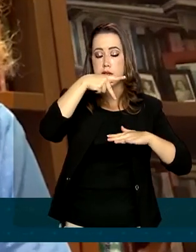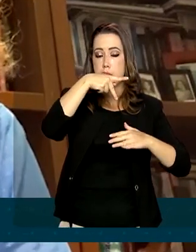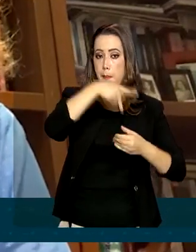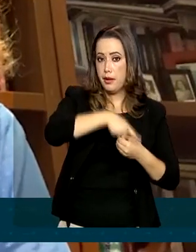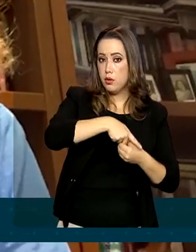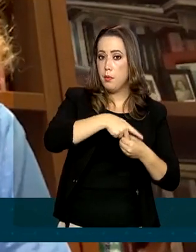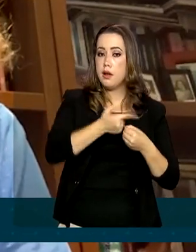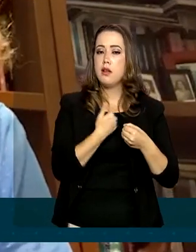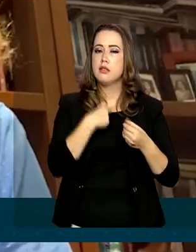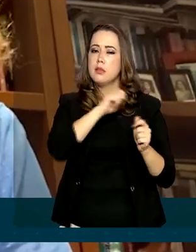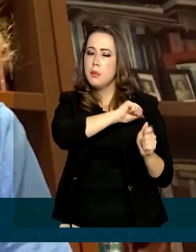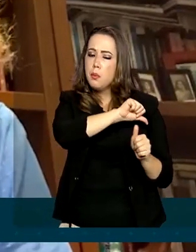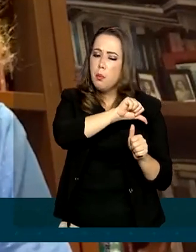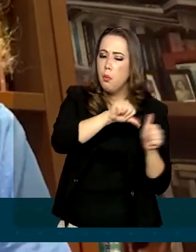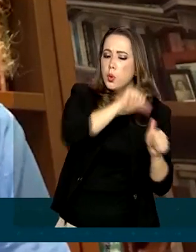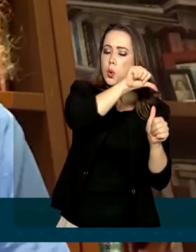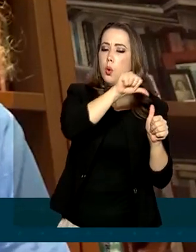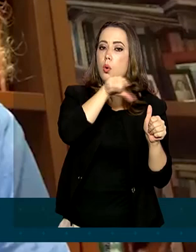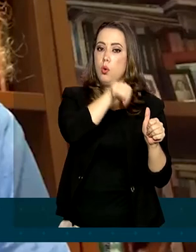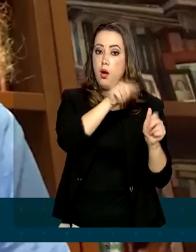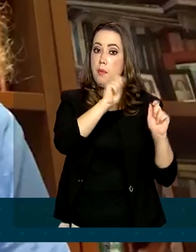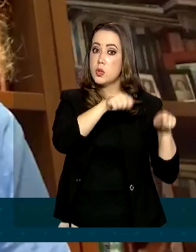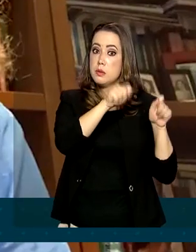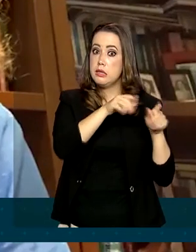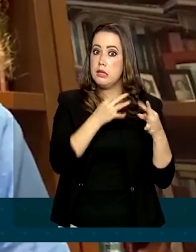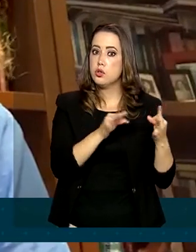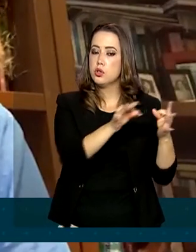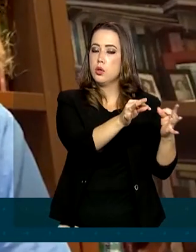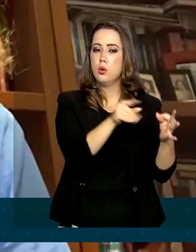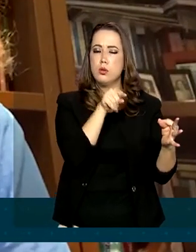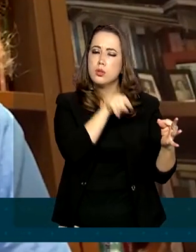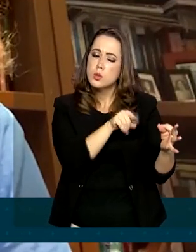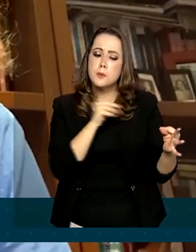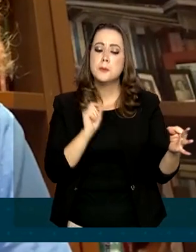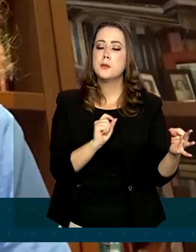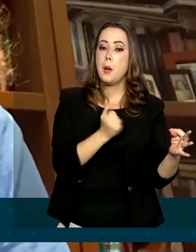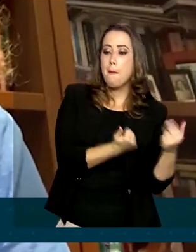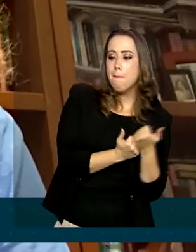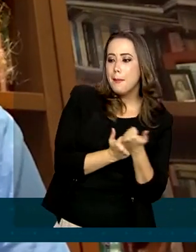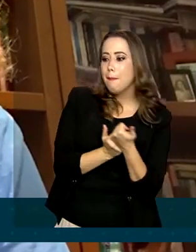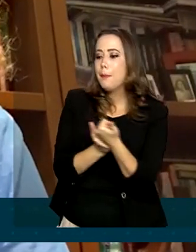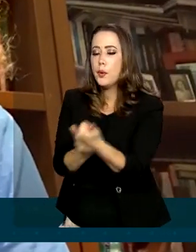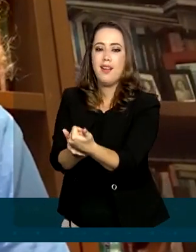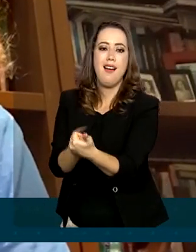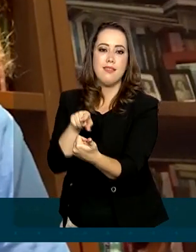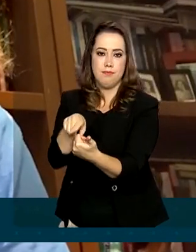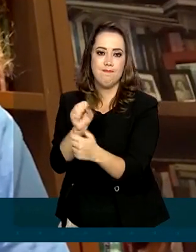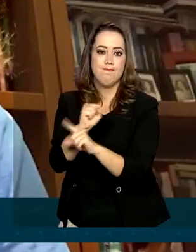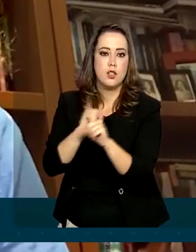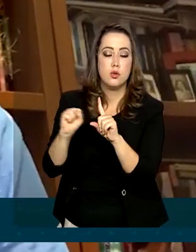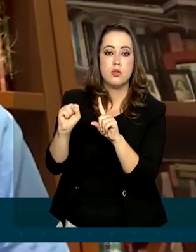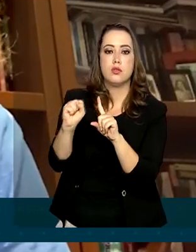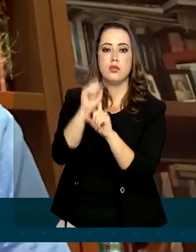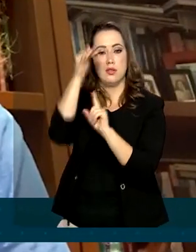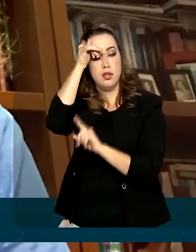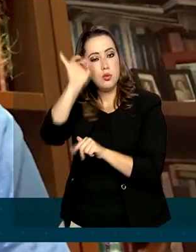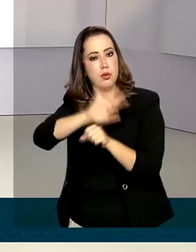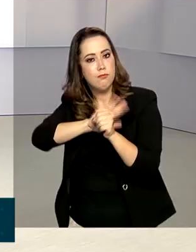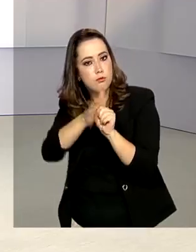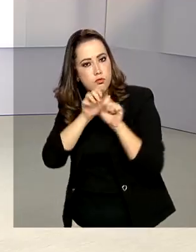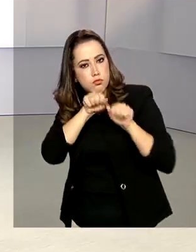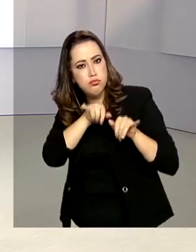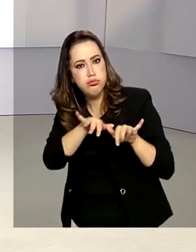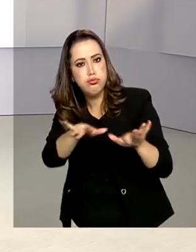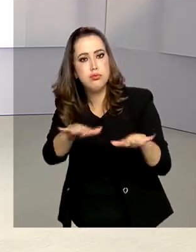o seu potencial de inovação e estrutura tecnológica para apoiar a sociedade no combate ao coronavírus.